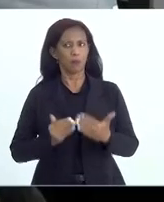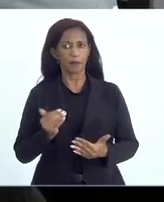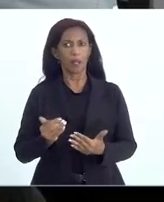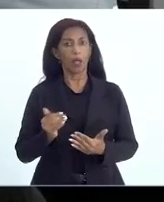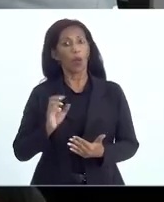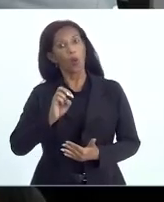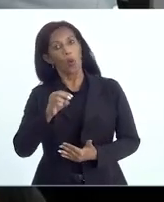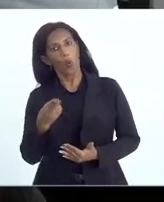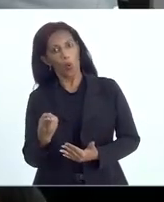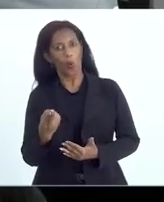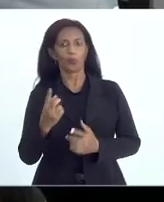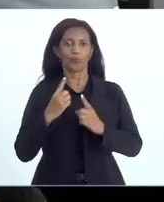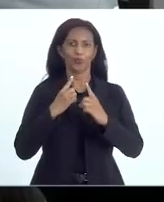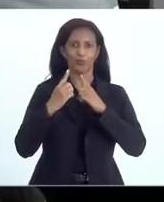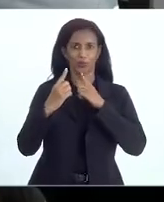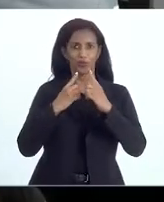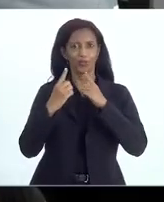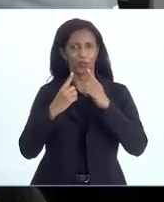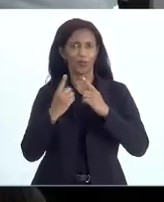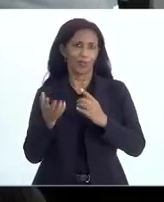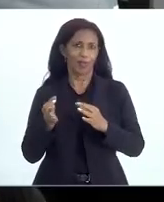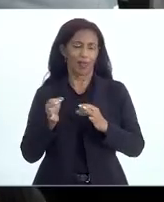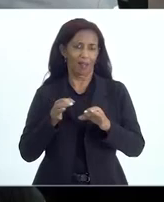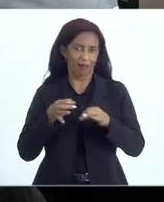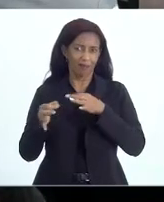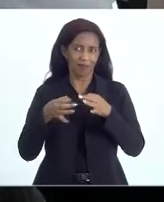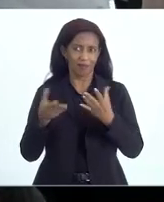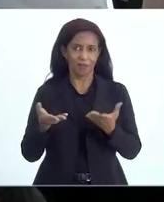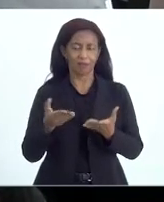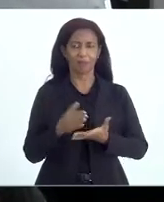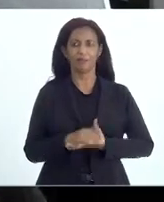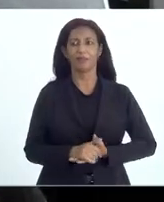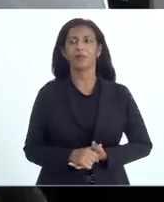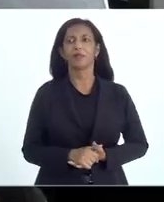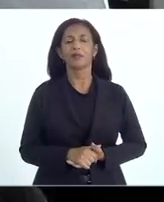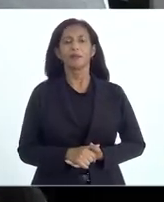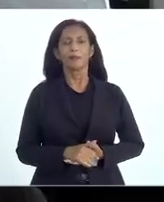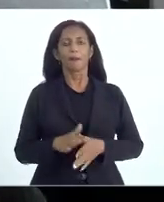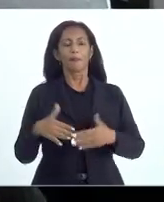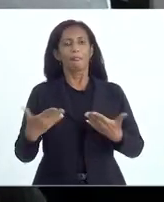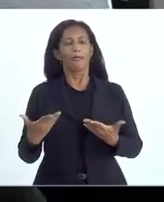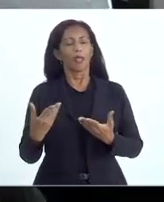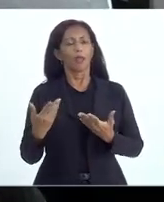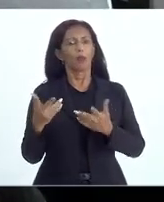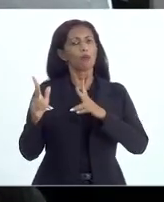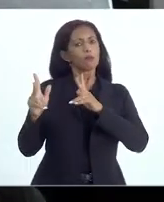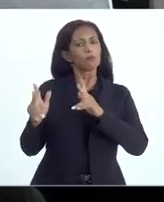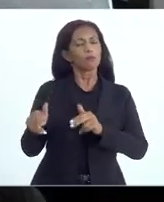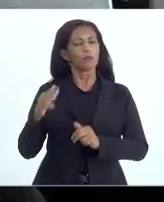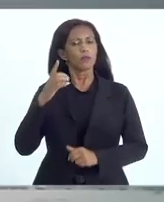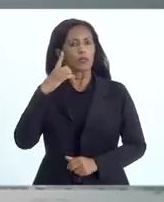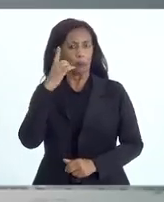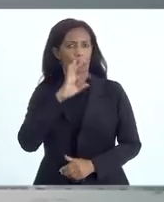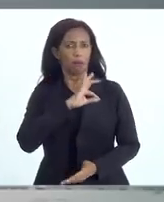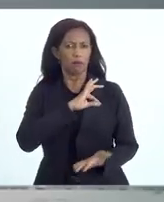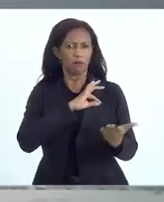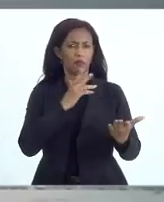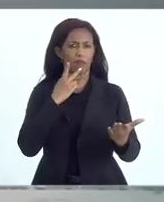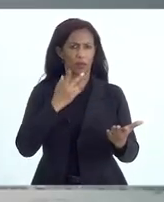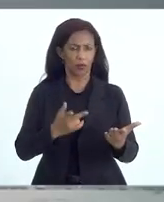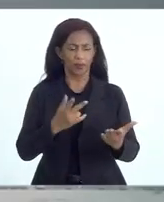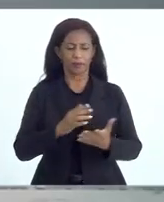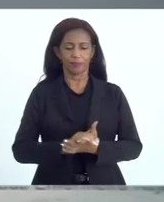pelo menos dialogar né dessa forma mais coletiva então assim como a deputada Martha Rocha